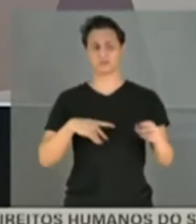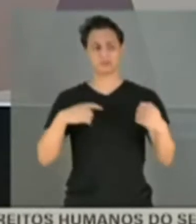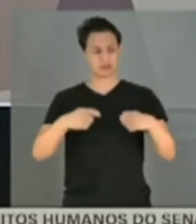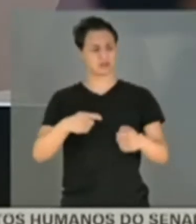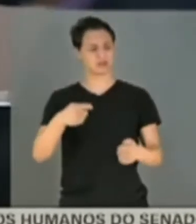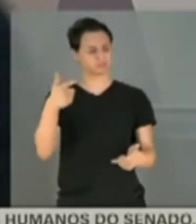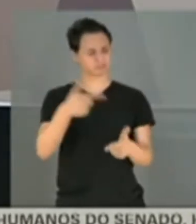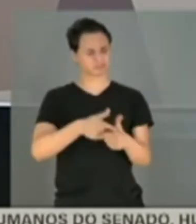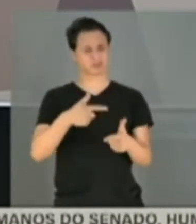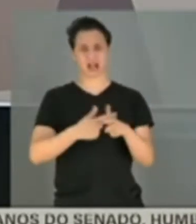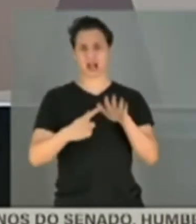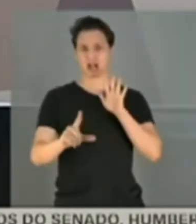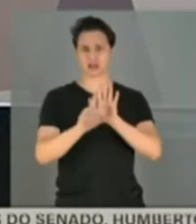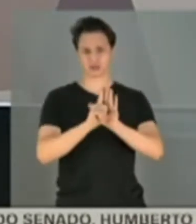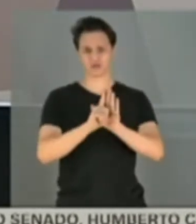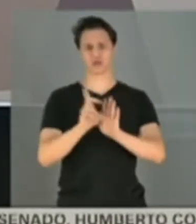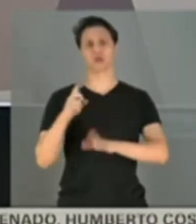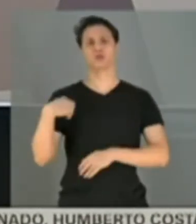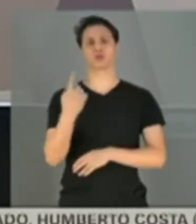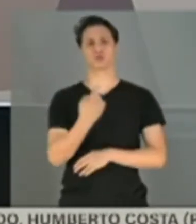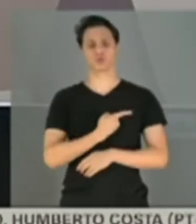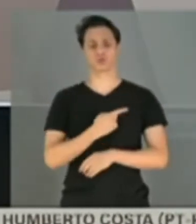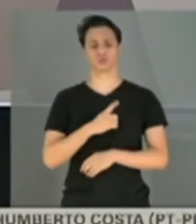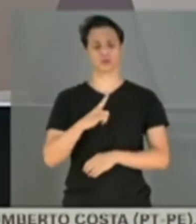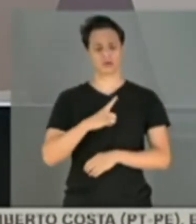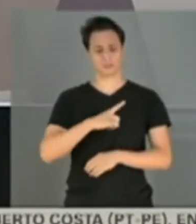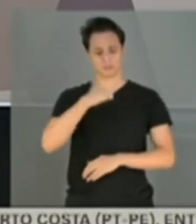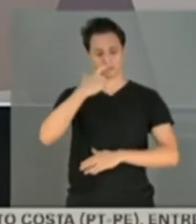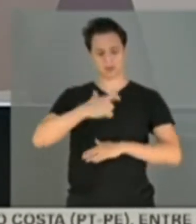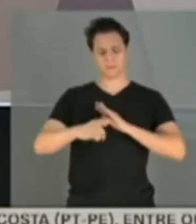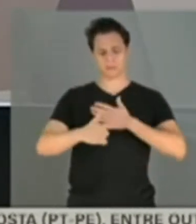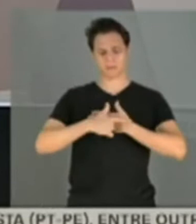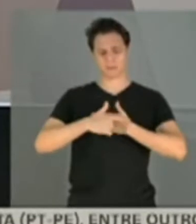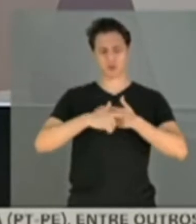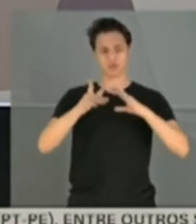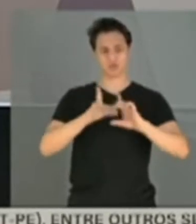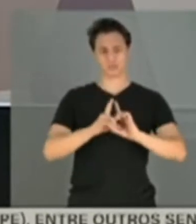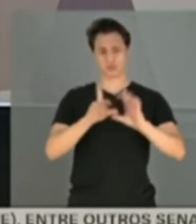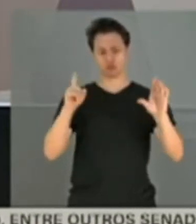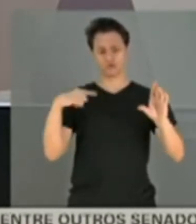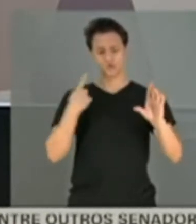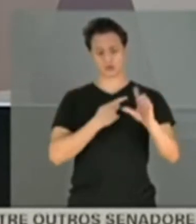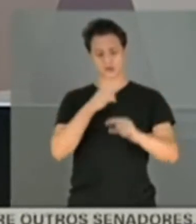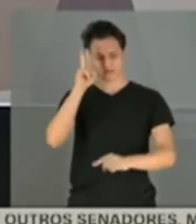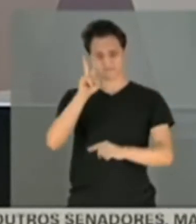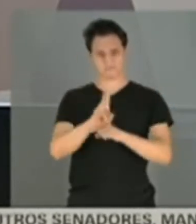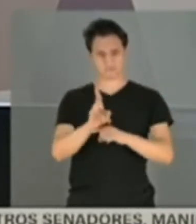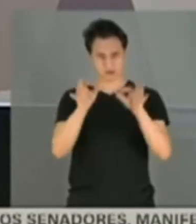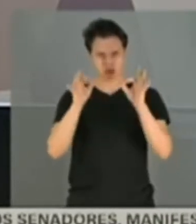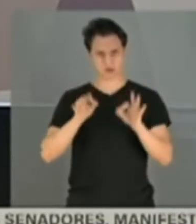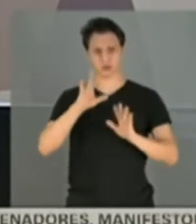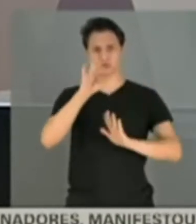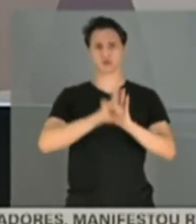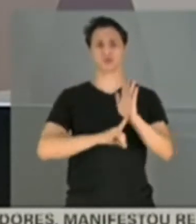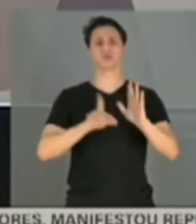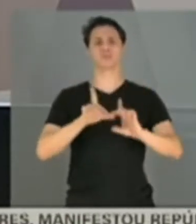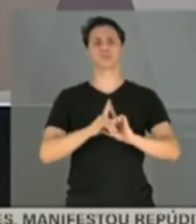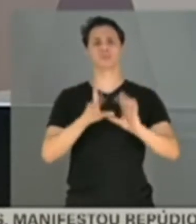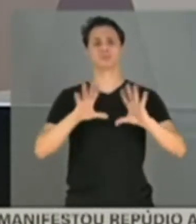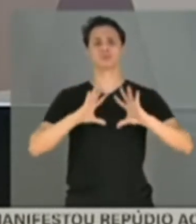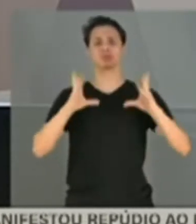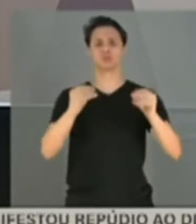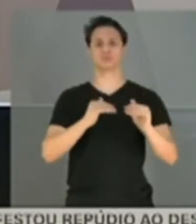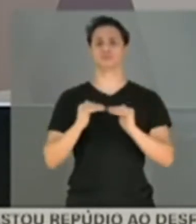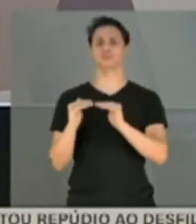lei. Nós, os democratas, estamos aqui a postos para defender a democracia e o nosso país com os instrumentos